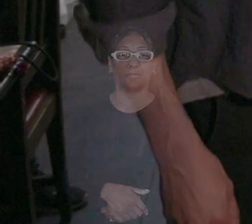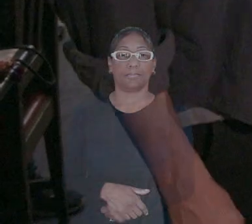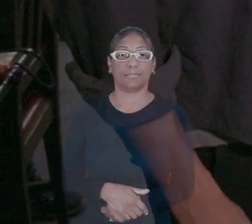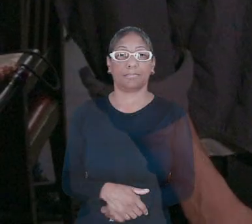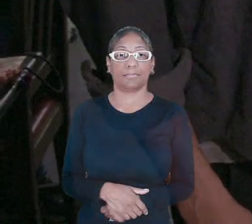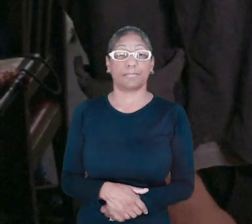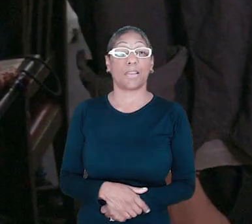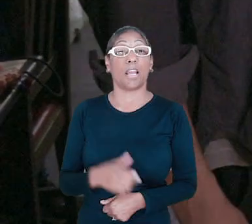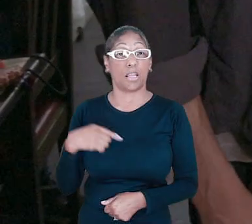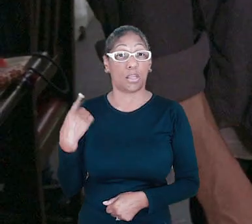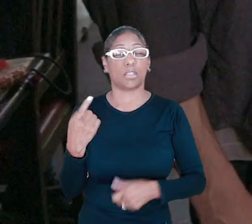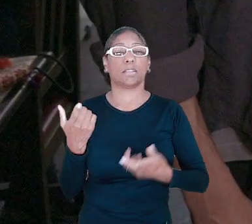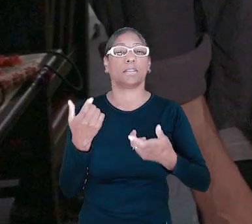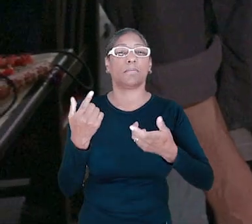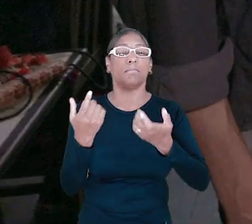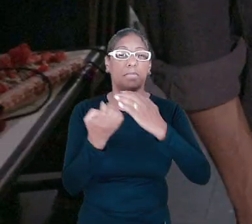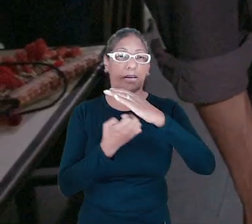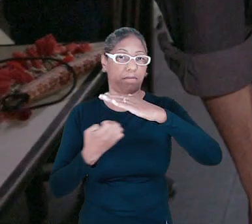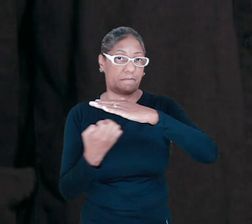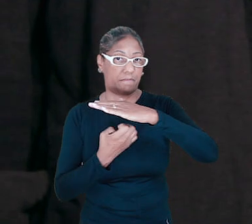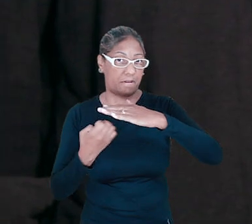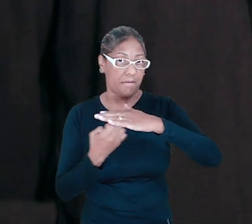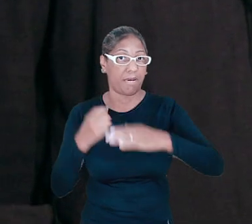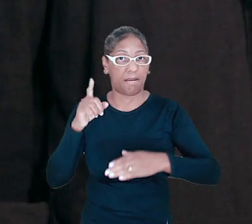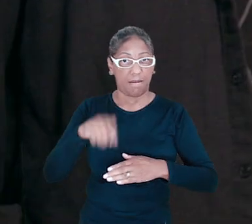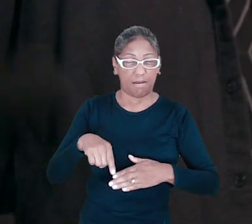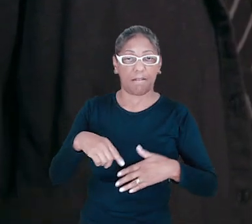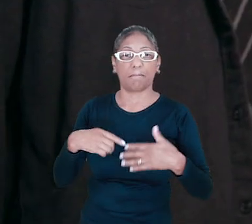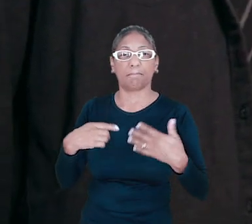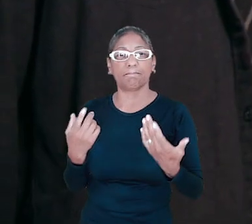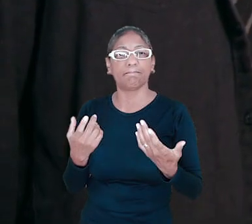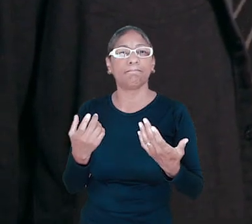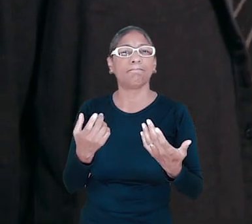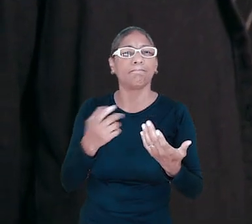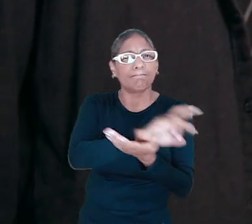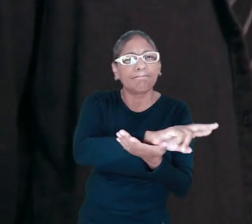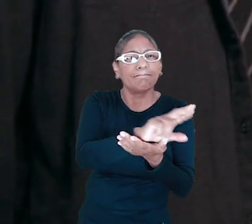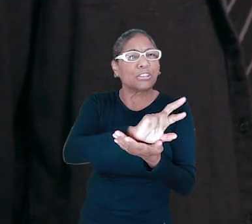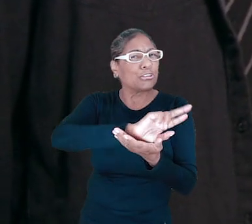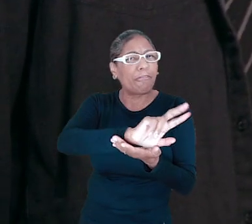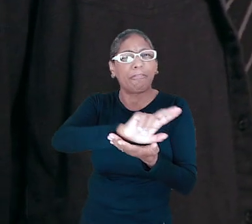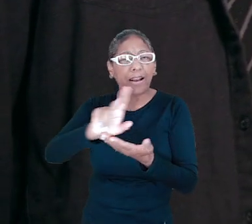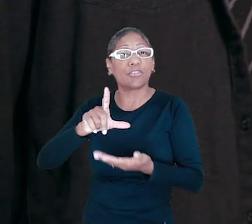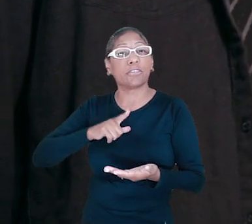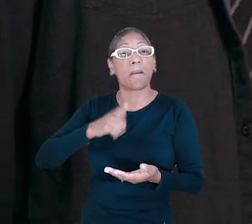Os docinhos da nossa fábrica. Esse aqui é o que eu coloquei com umas cobertas diferentes, né? Tem bolo,